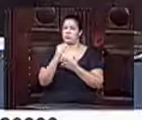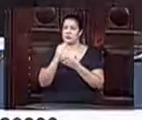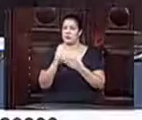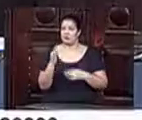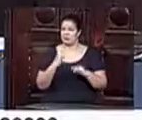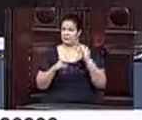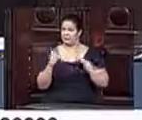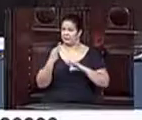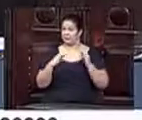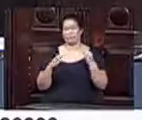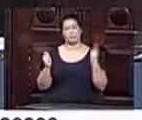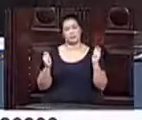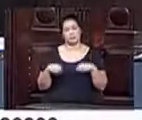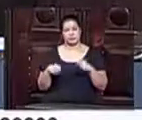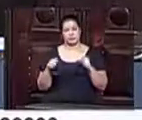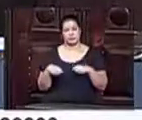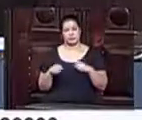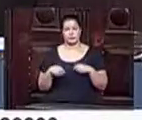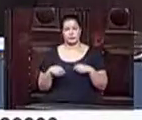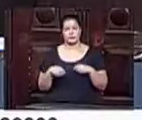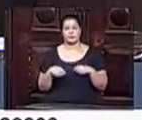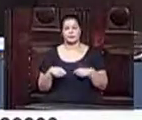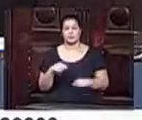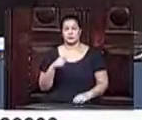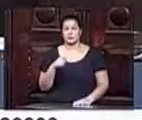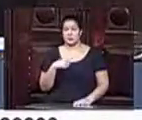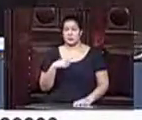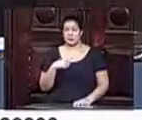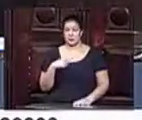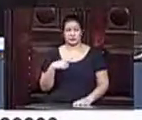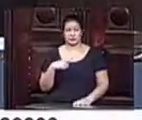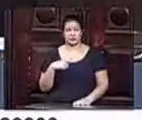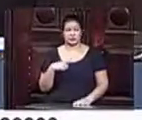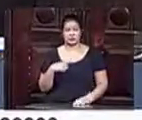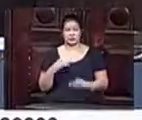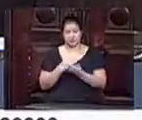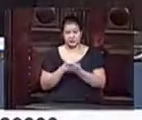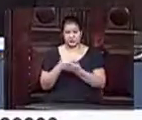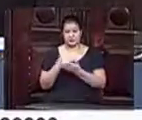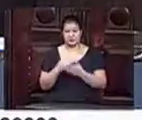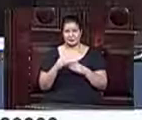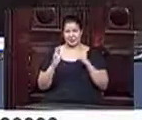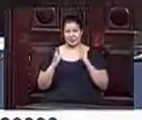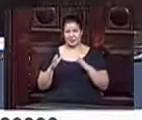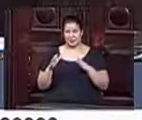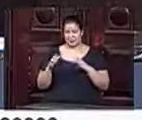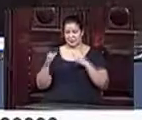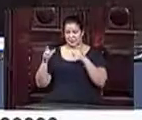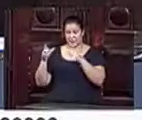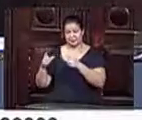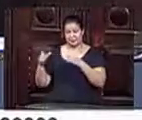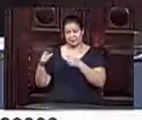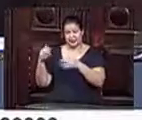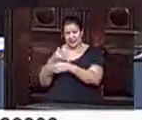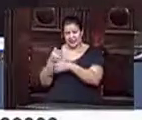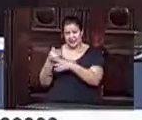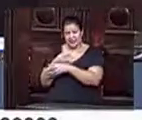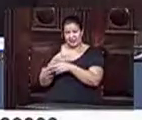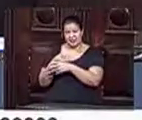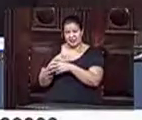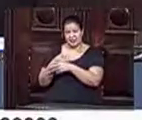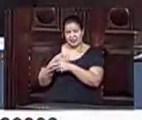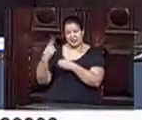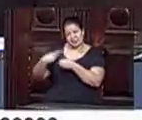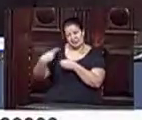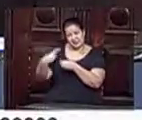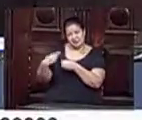ajudar principalmente aqueles munícipes que moram nas cidades pequenas, como nós